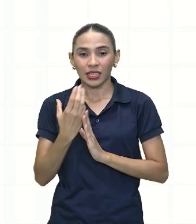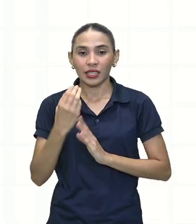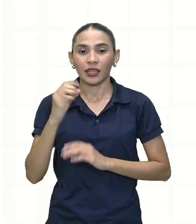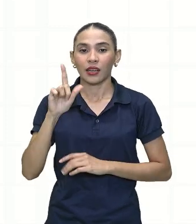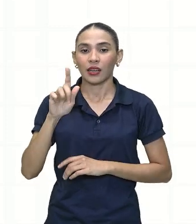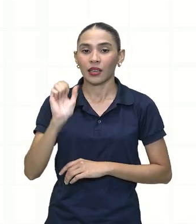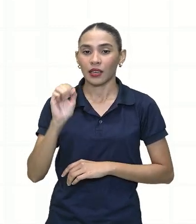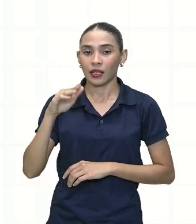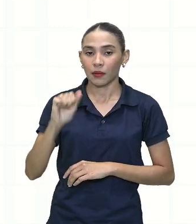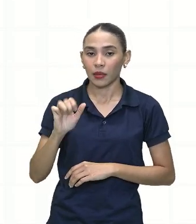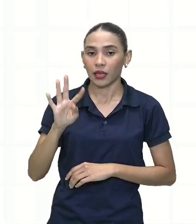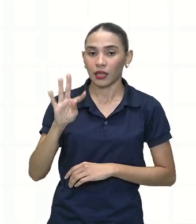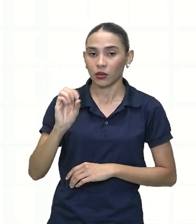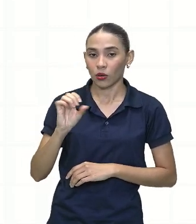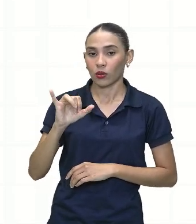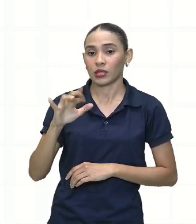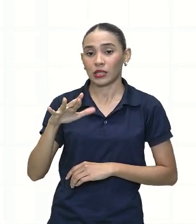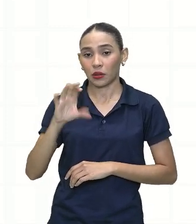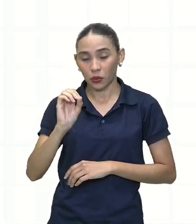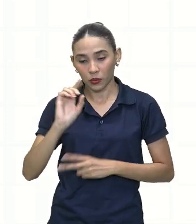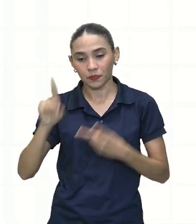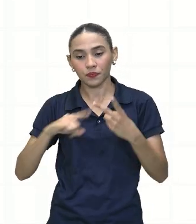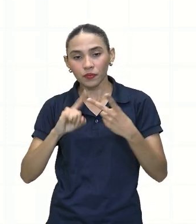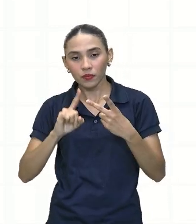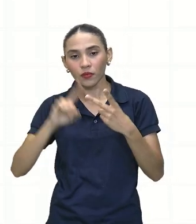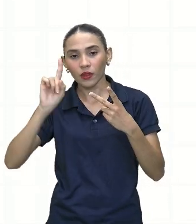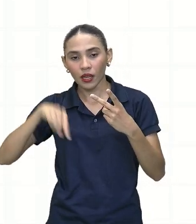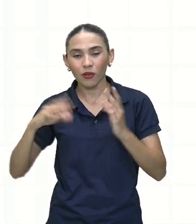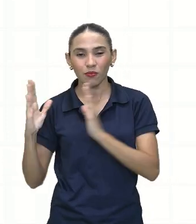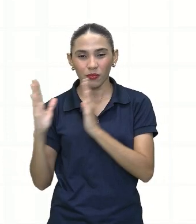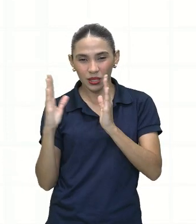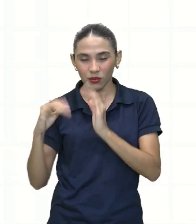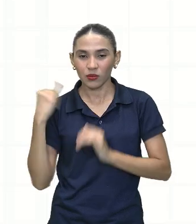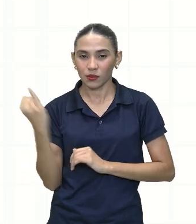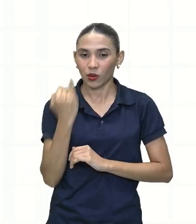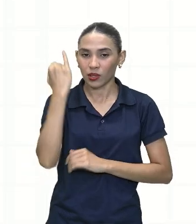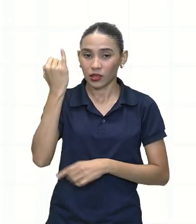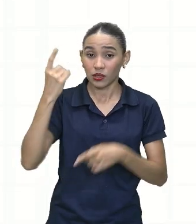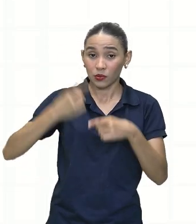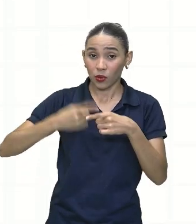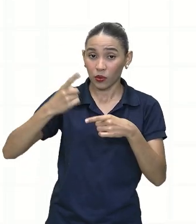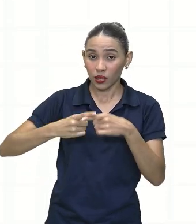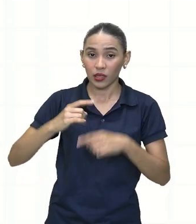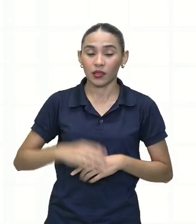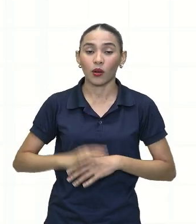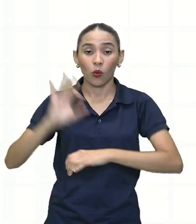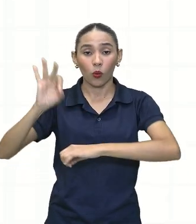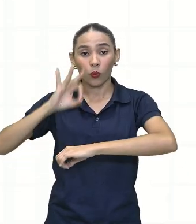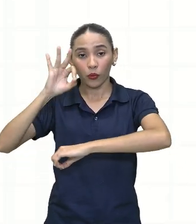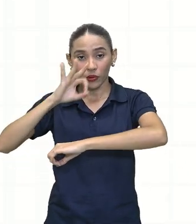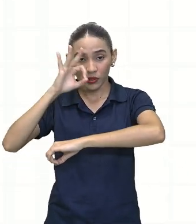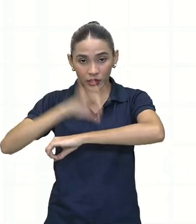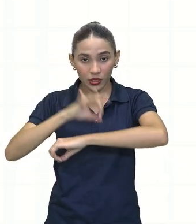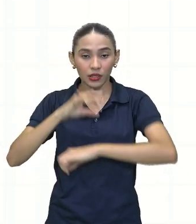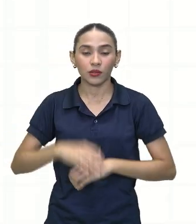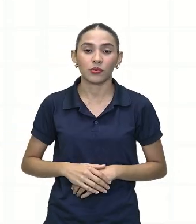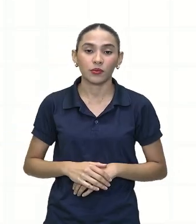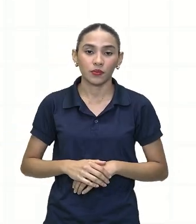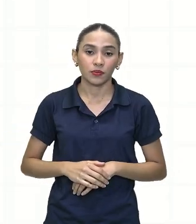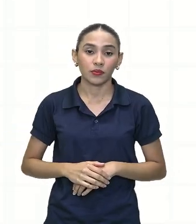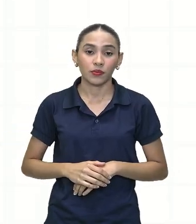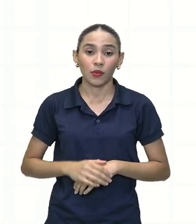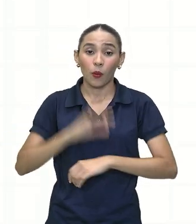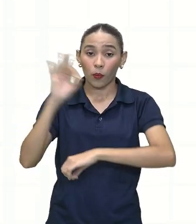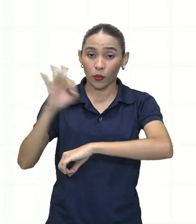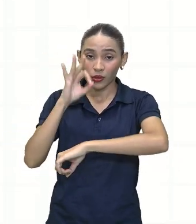gametócitos. E os gametócitos é um momento importante porque o mosquito, a